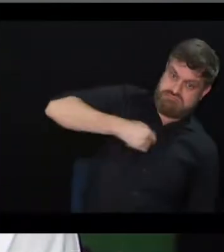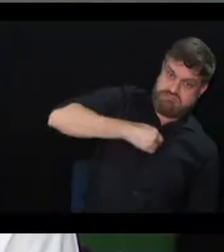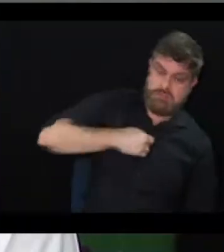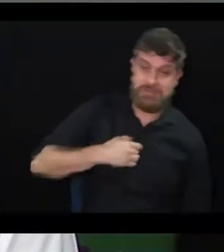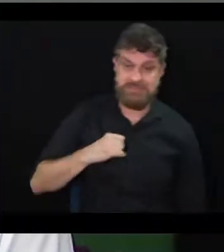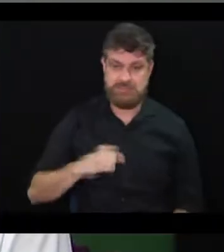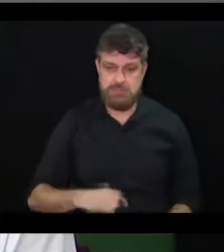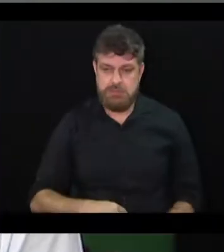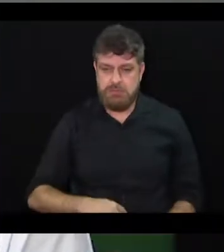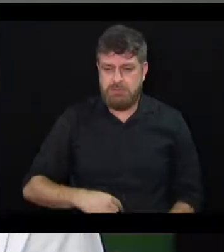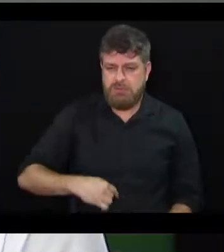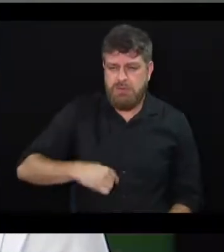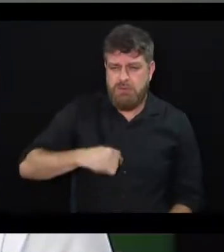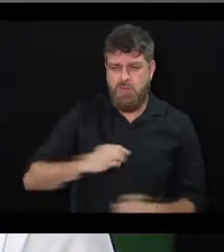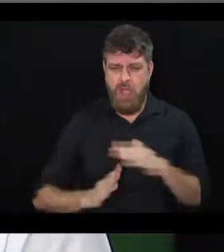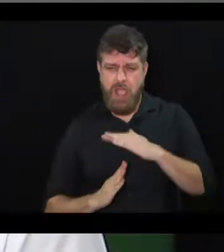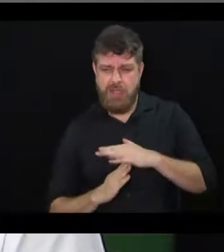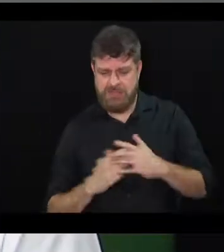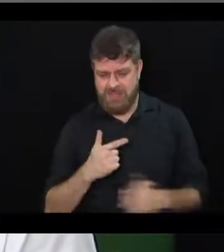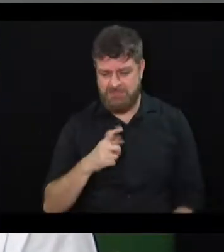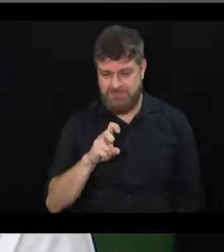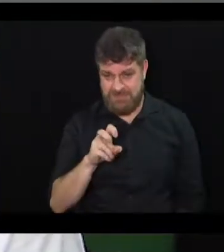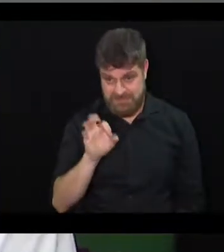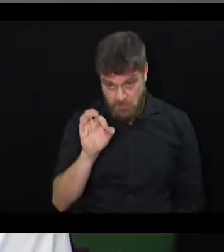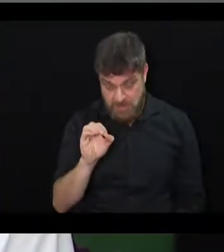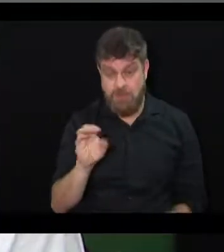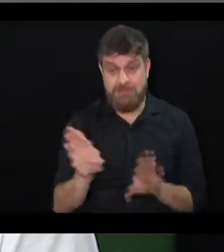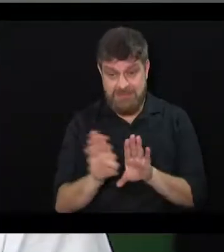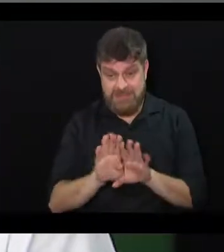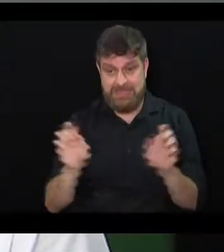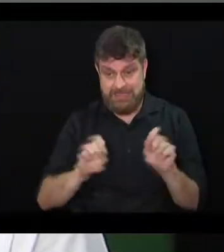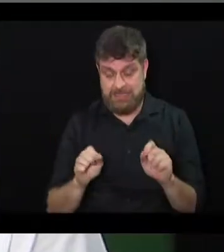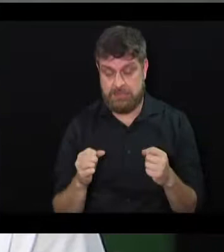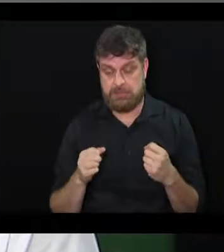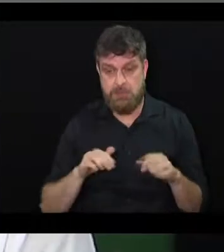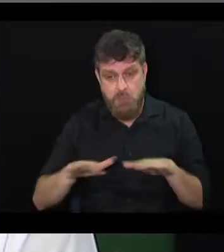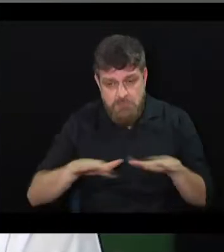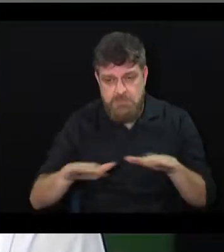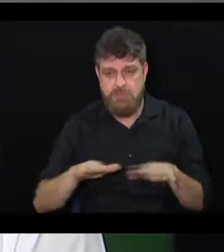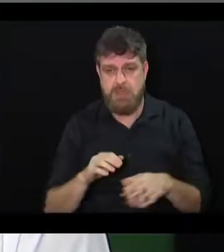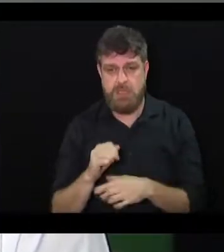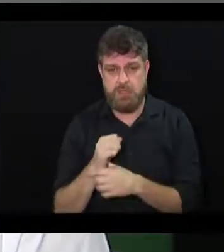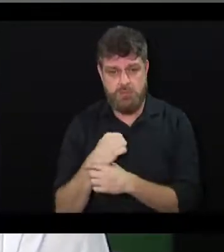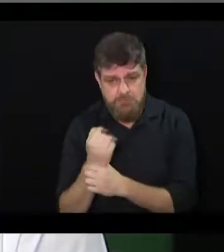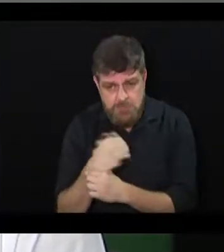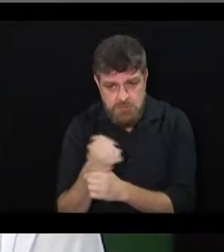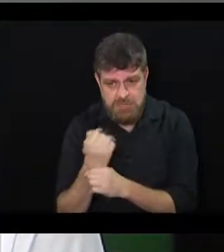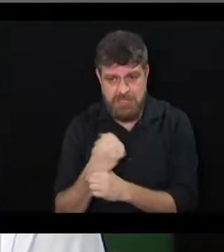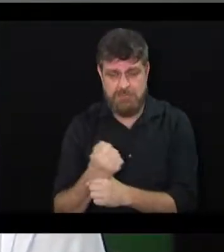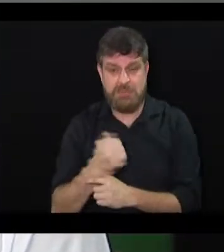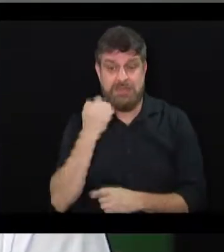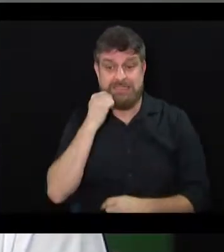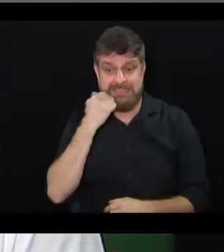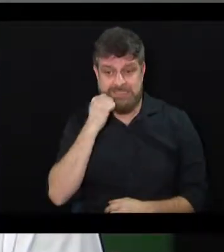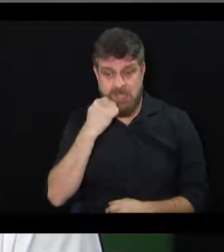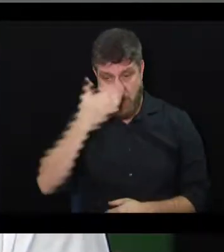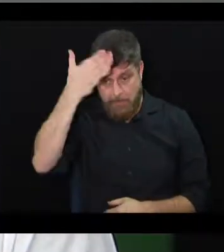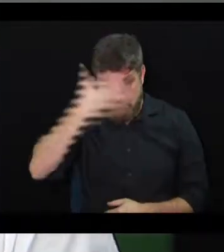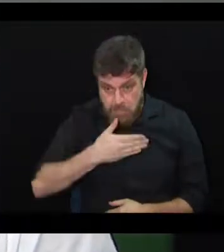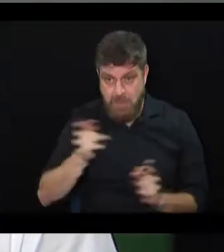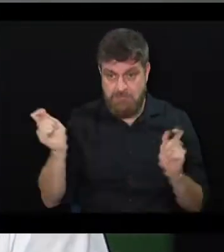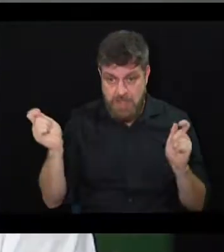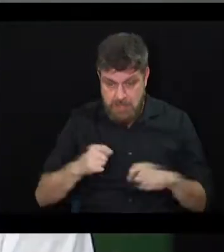curvas pequenas, de 10 a 25 graus, existem exercícios que foram comprovados cientificamente e